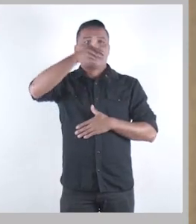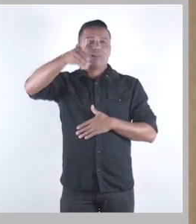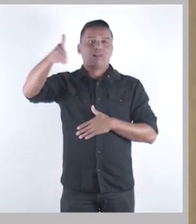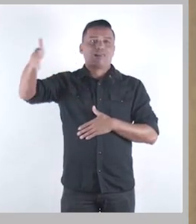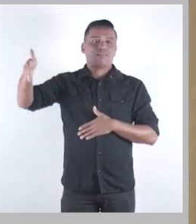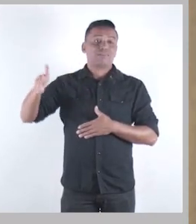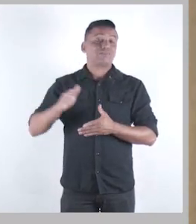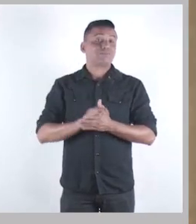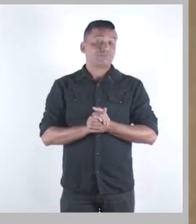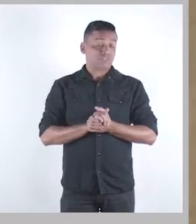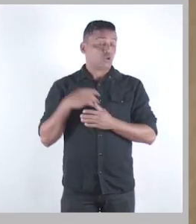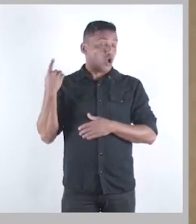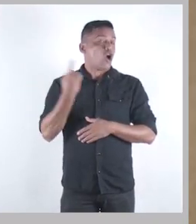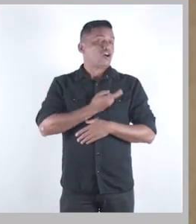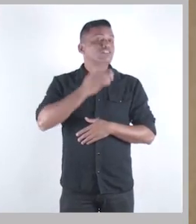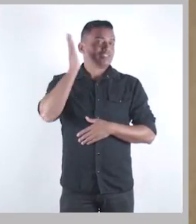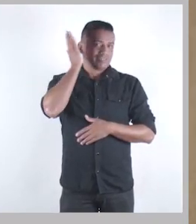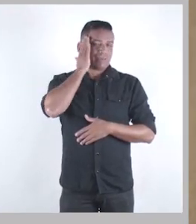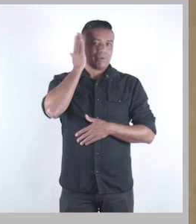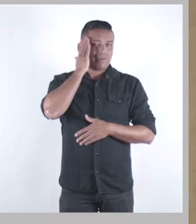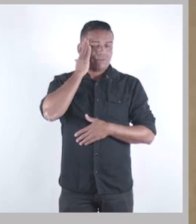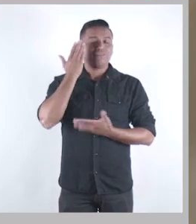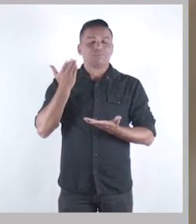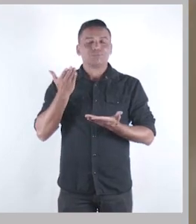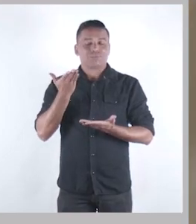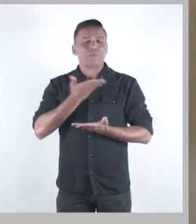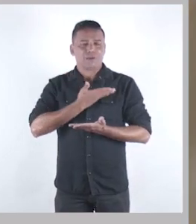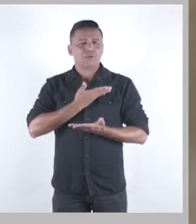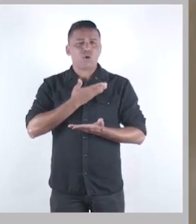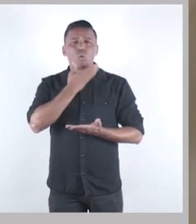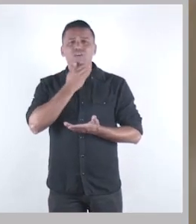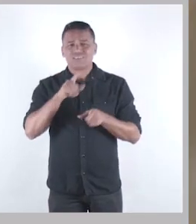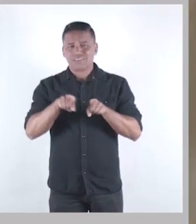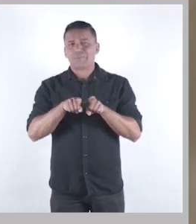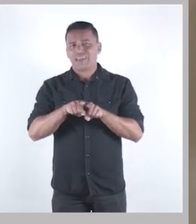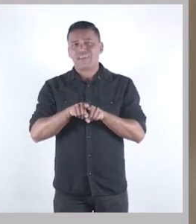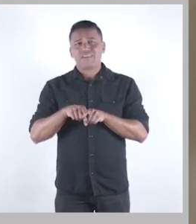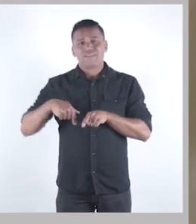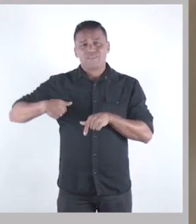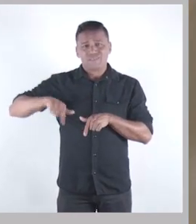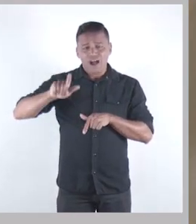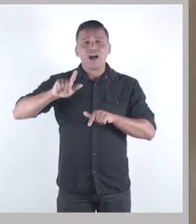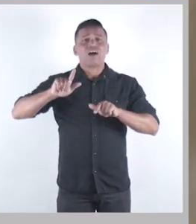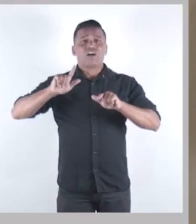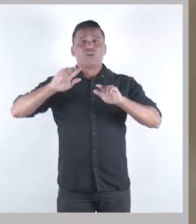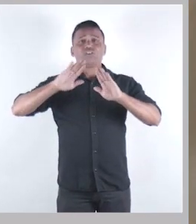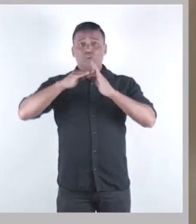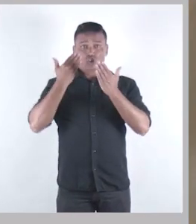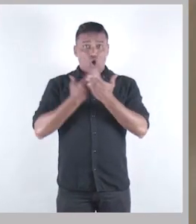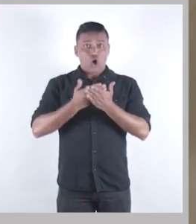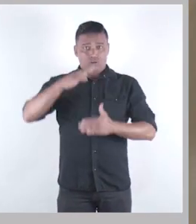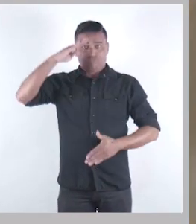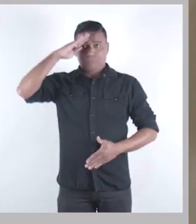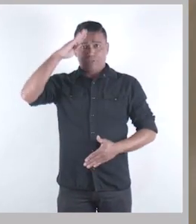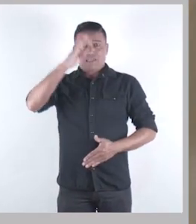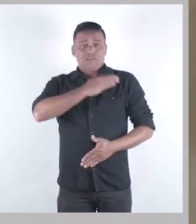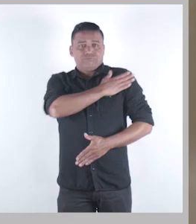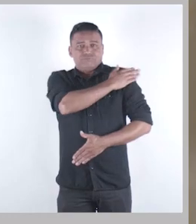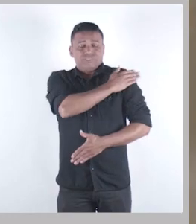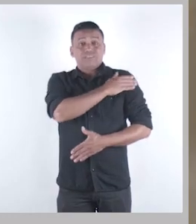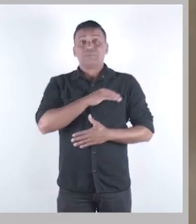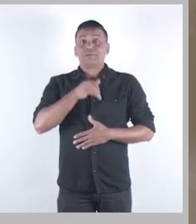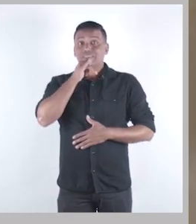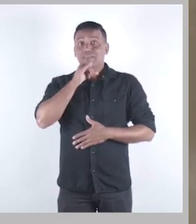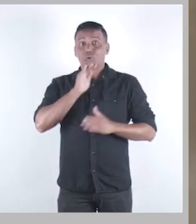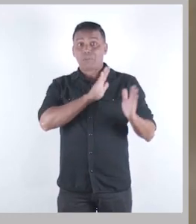nós sabíamos. E nós, eu e um amigo meu, pensávamos, a gente vai para a academia. E se a gente for para a guerra, mas pelo menos